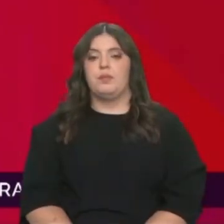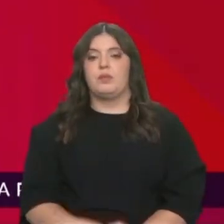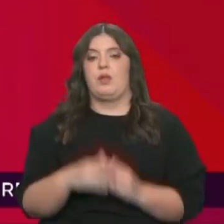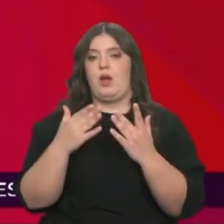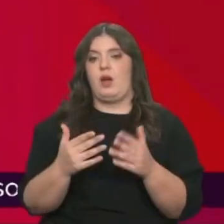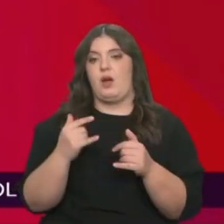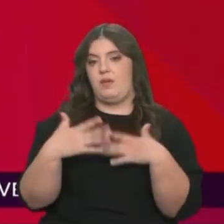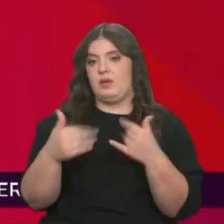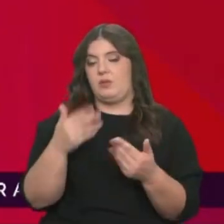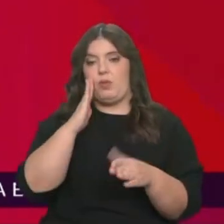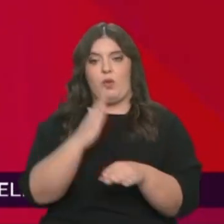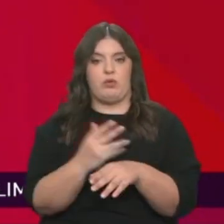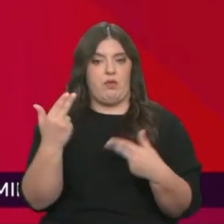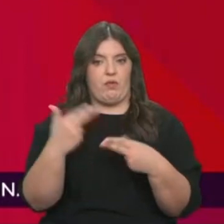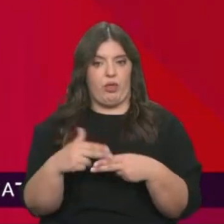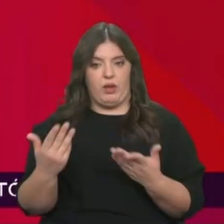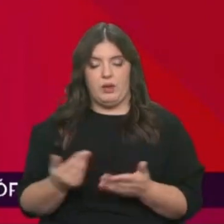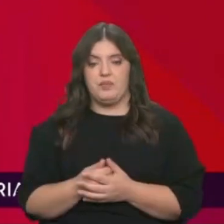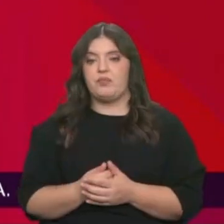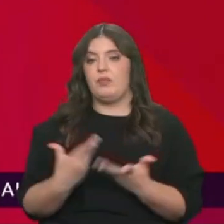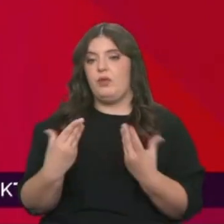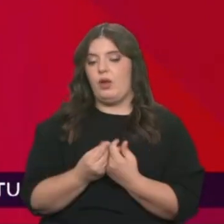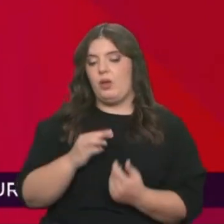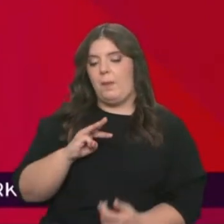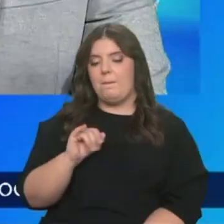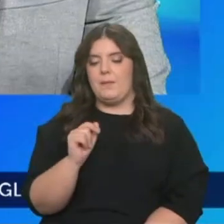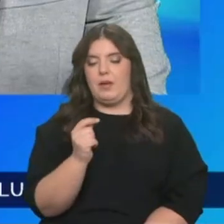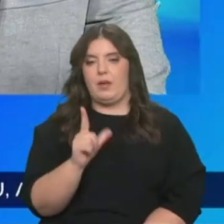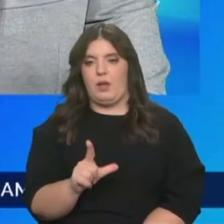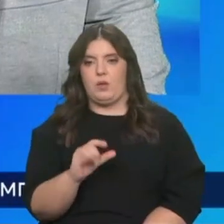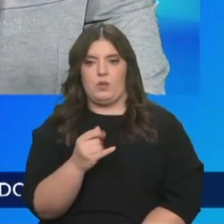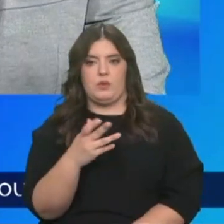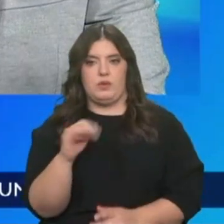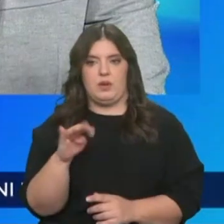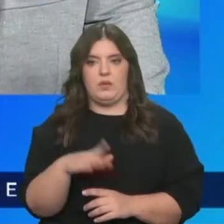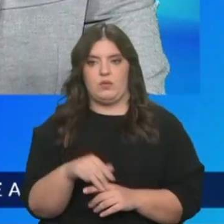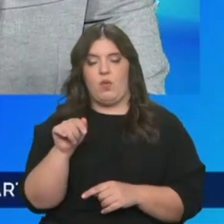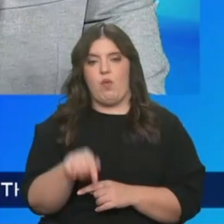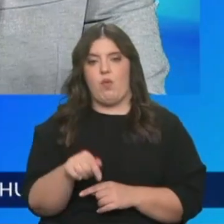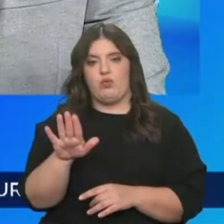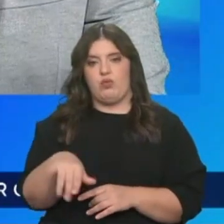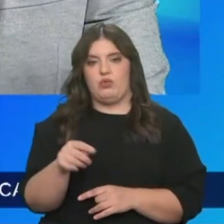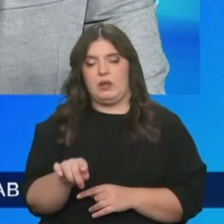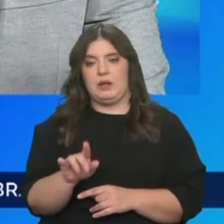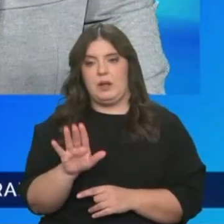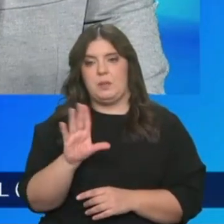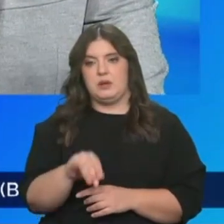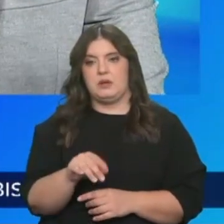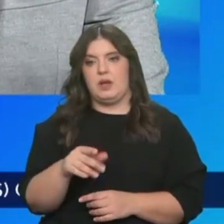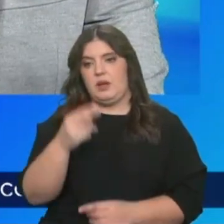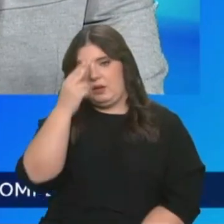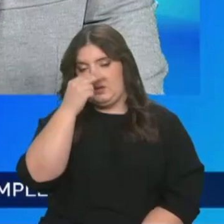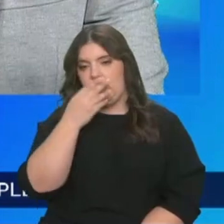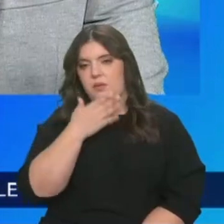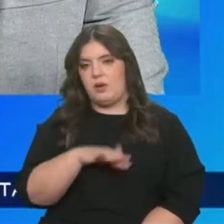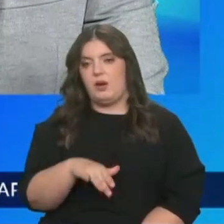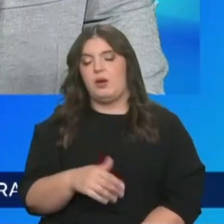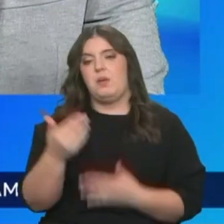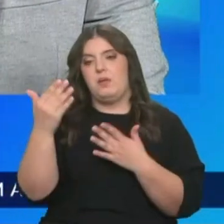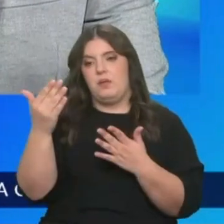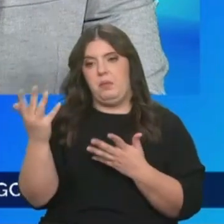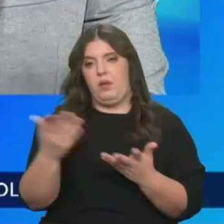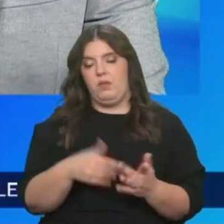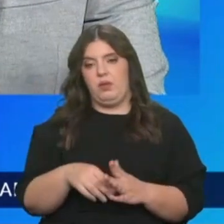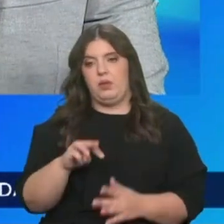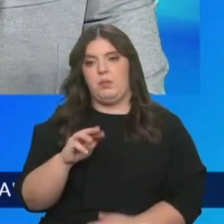E agora avançamos para a última fronteira com o Miguel Gonçalves, hoje, que não está aqui, mas em Castelo Branco. Viva, bem-vindo,